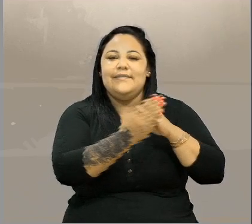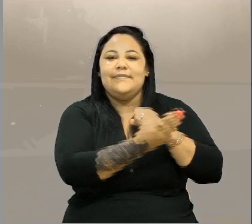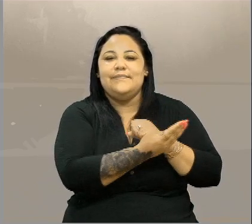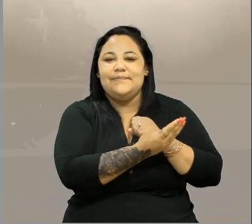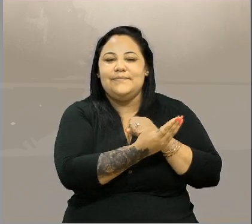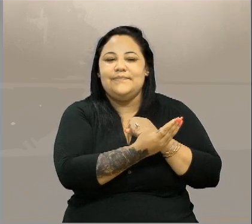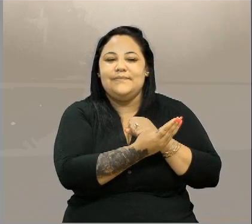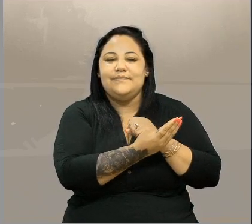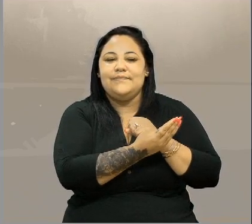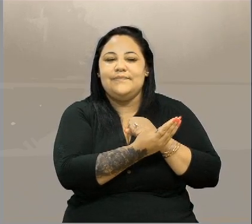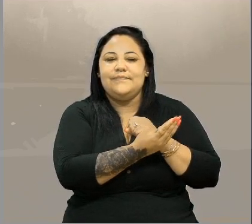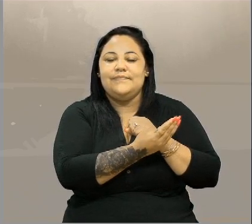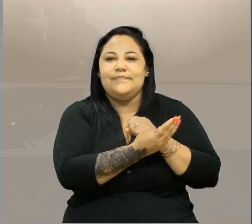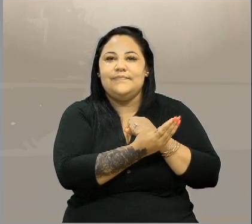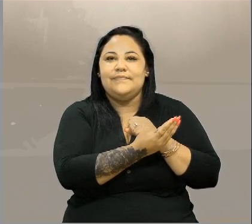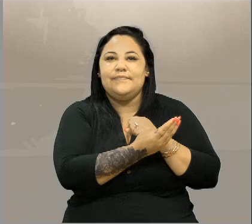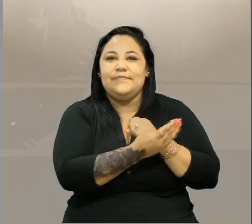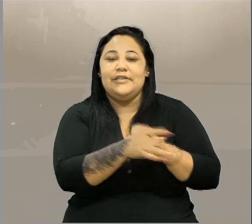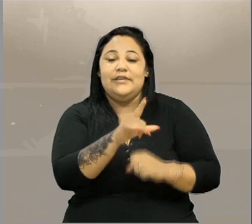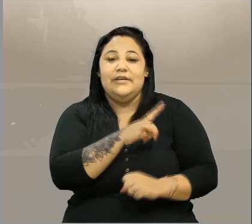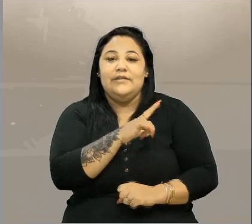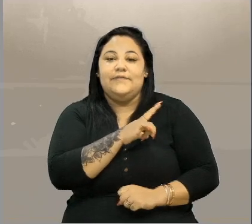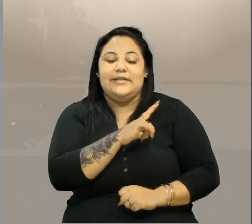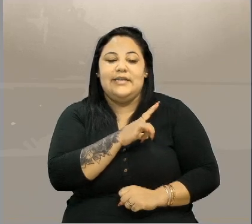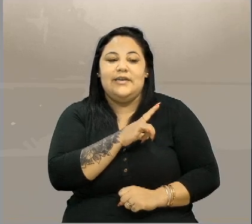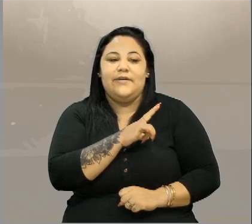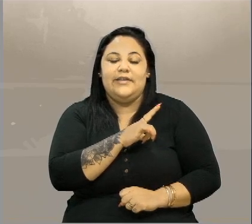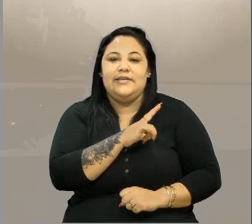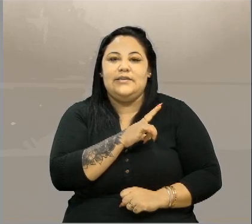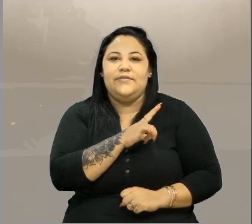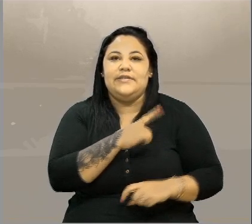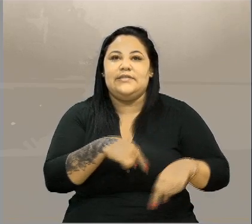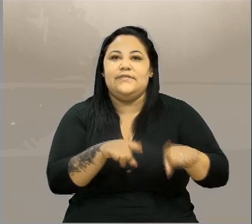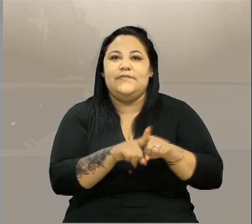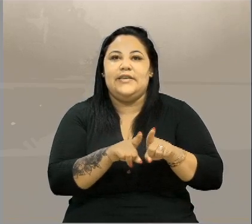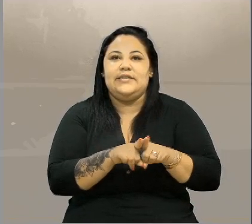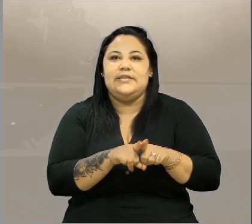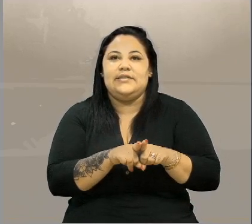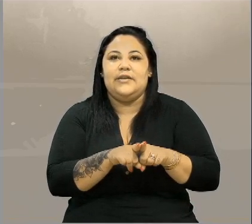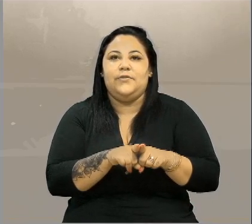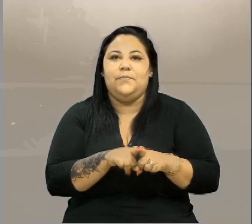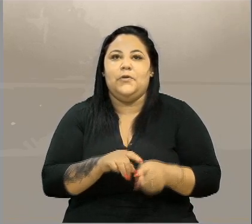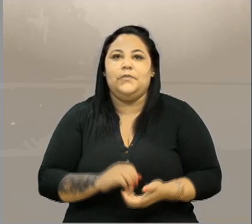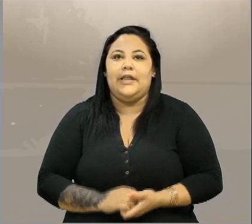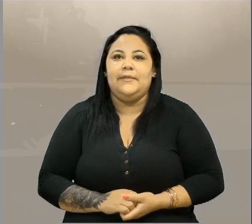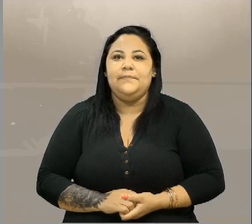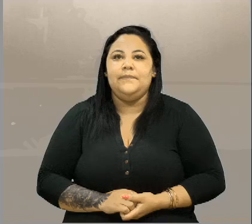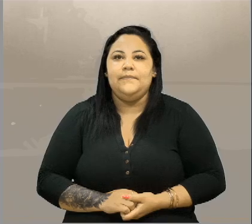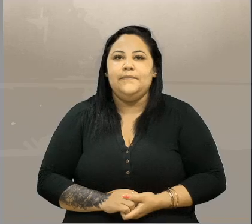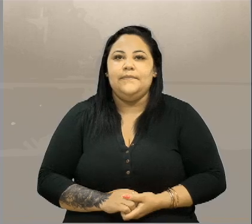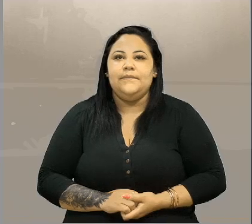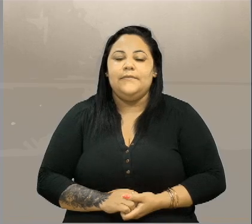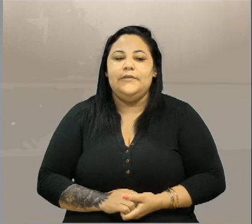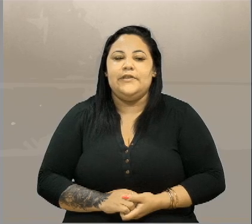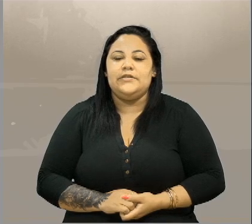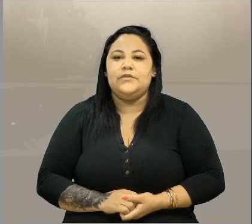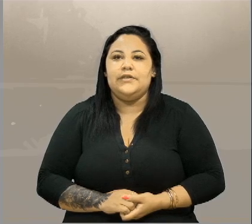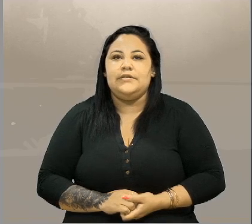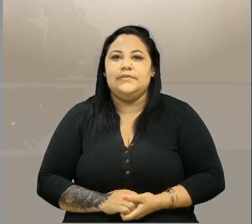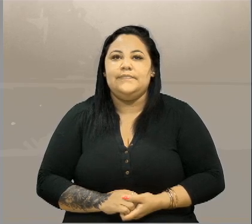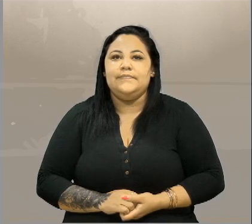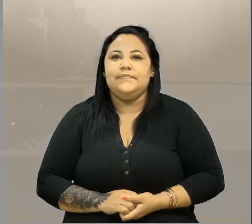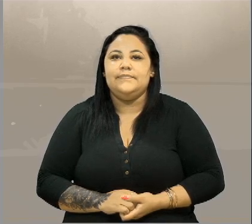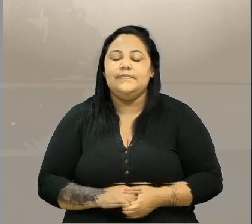Fantinel, em que eu estive, né, verificando em loco situações com a população. Então, são inúmeras